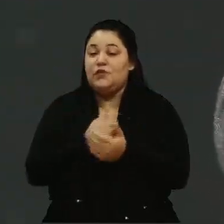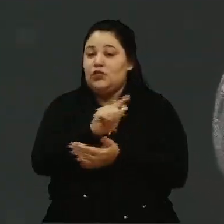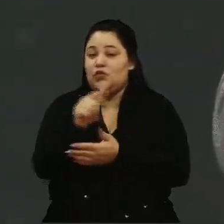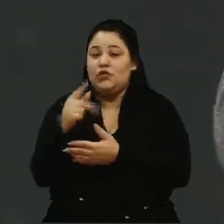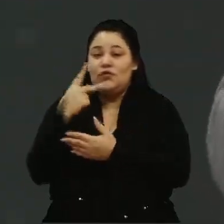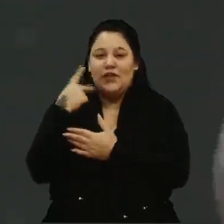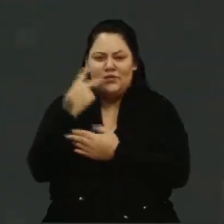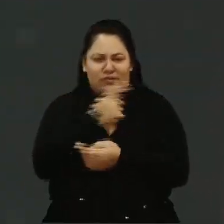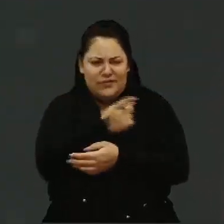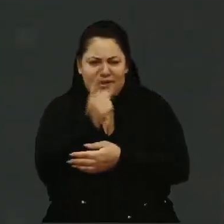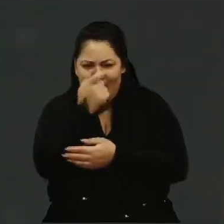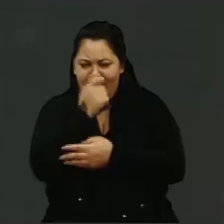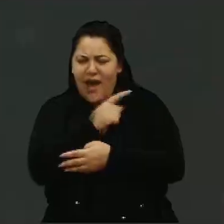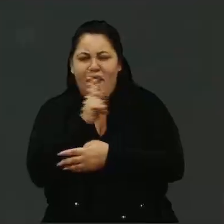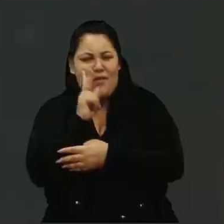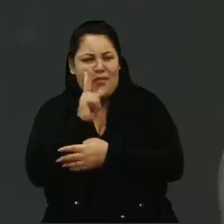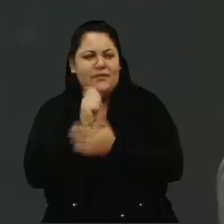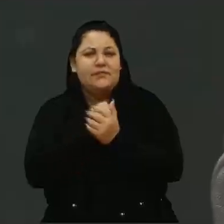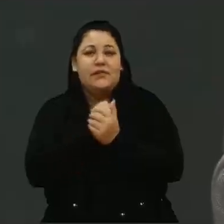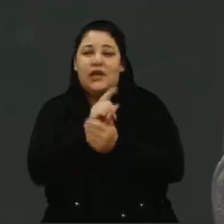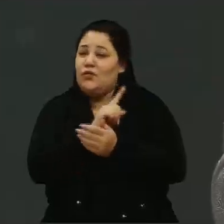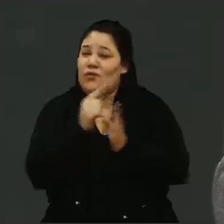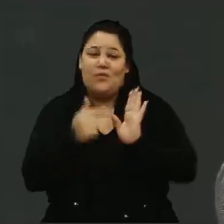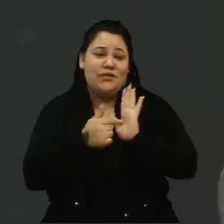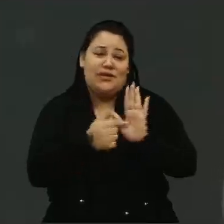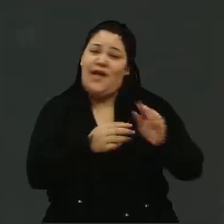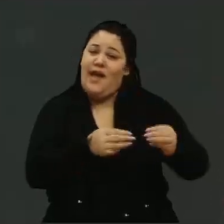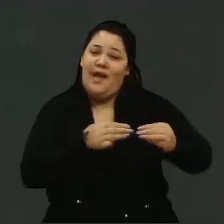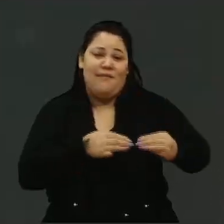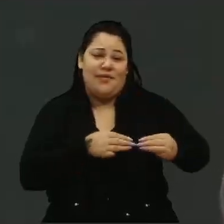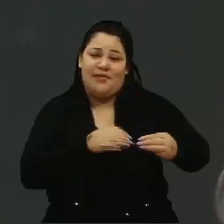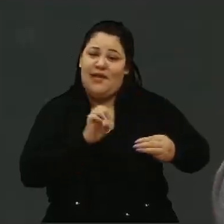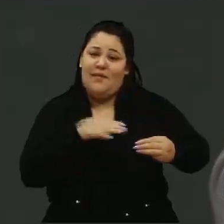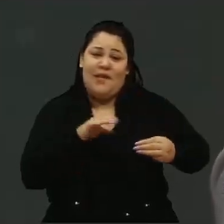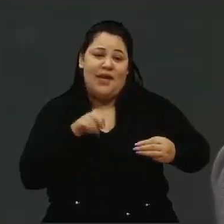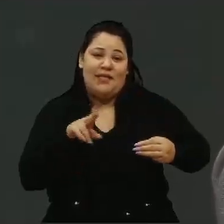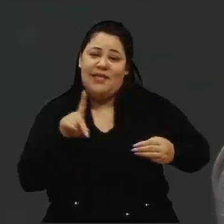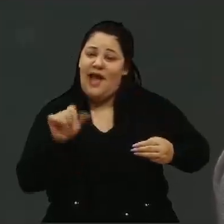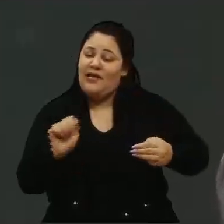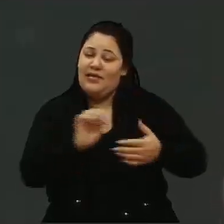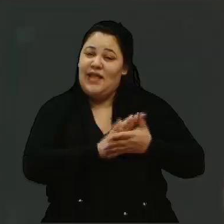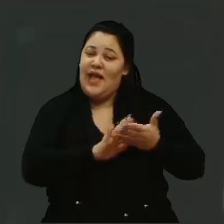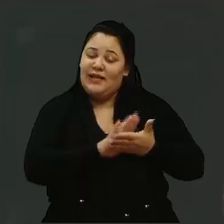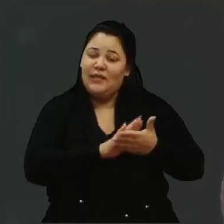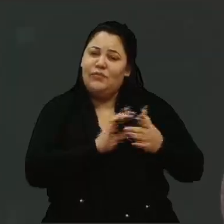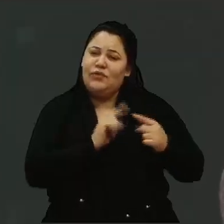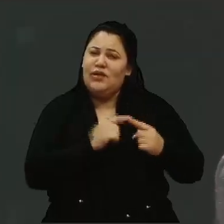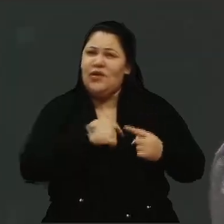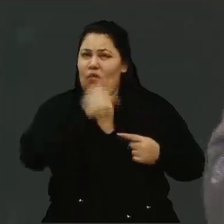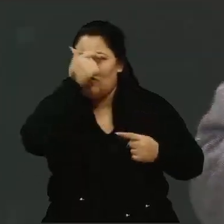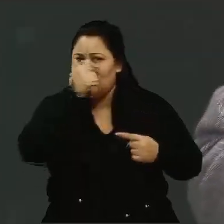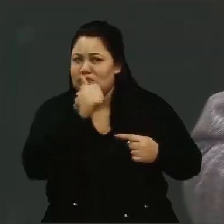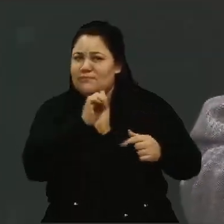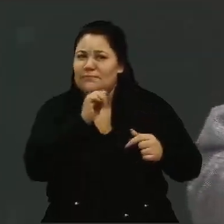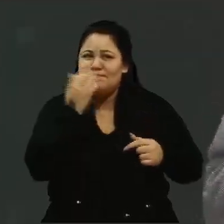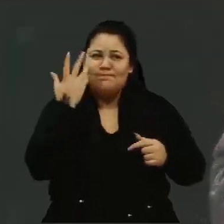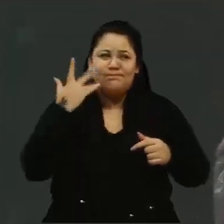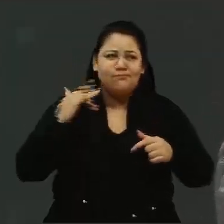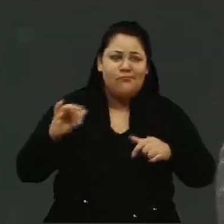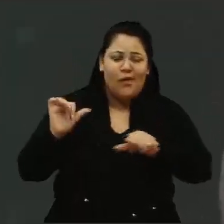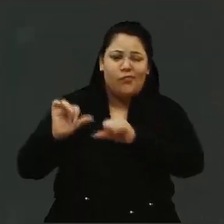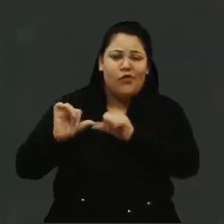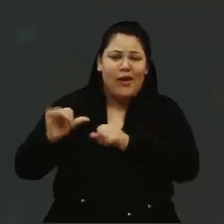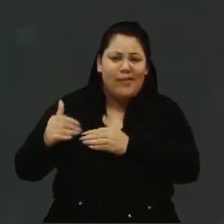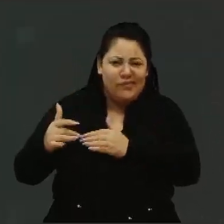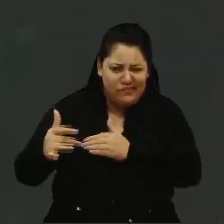recordam. Eu deixei de apresentar a emenda, porque, obviamente, eu sei que no processo legislativo ele ia adiar essa tramitação, que já tem urgência